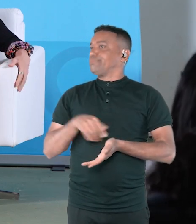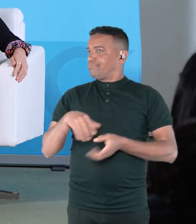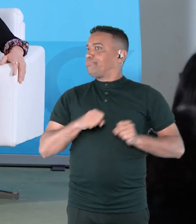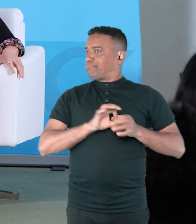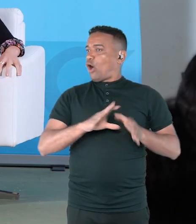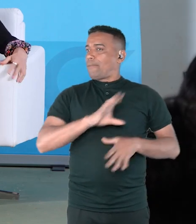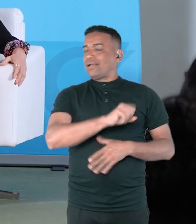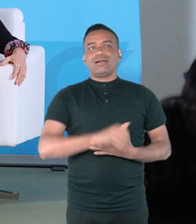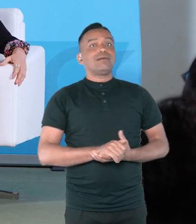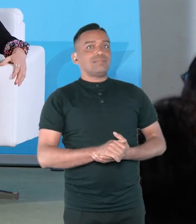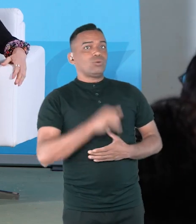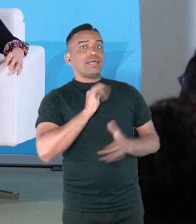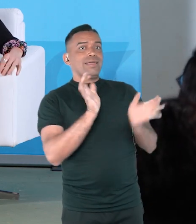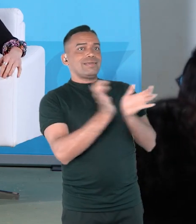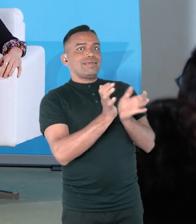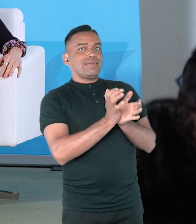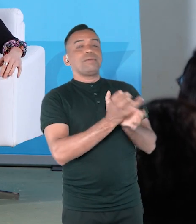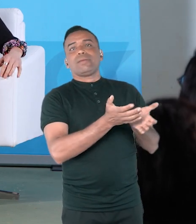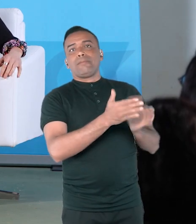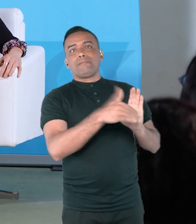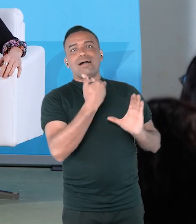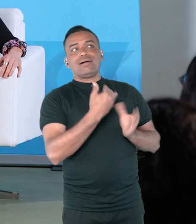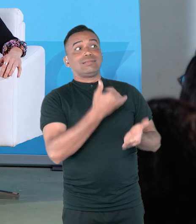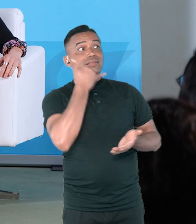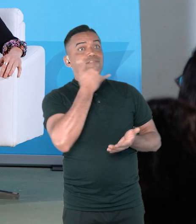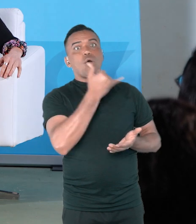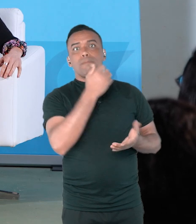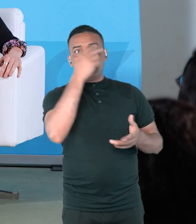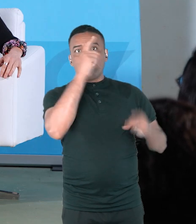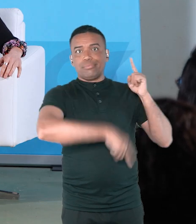finjo que eu não vejo. Eu tenho uma equipe já que manda mensagem. Larga o celular.